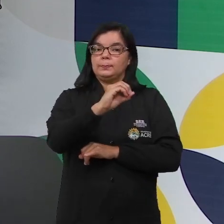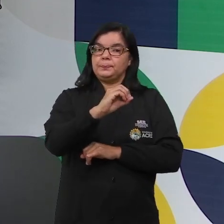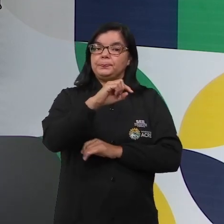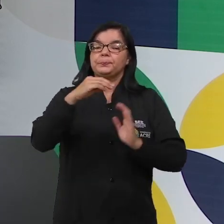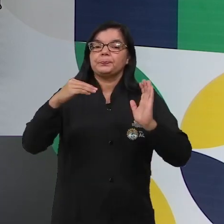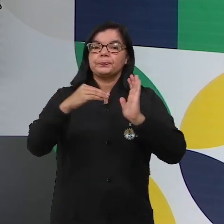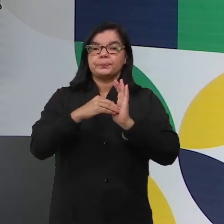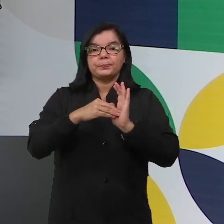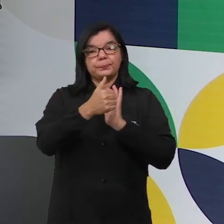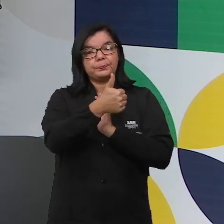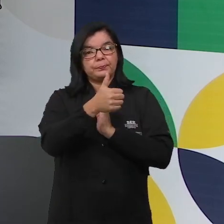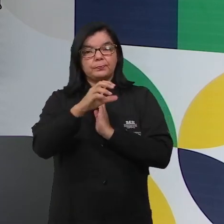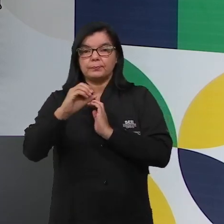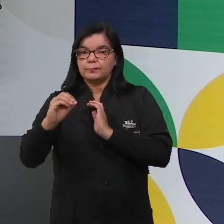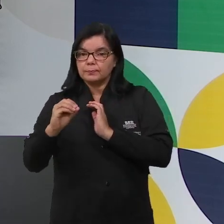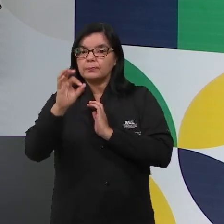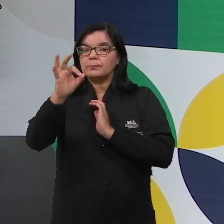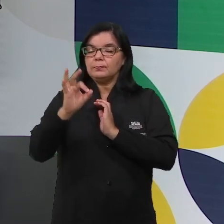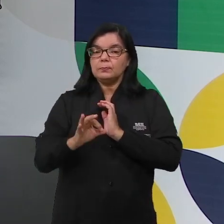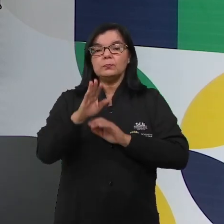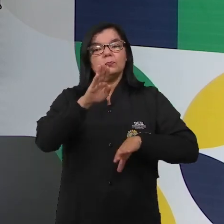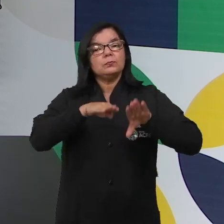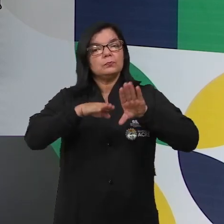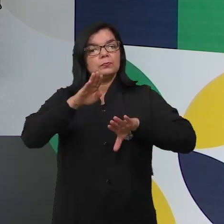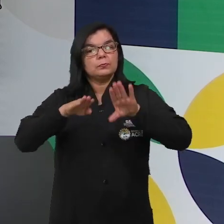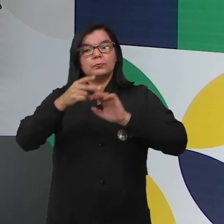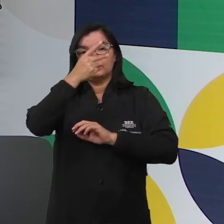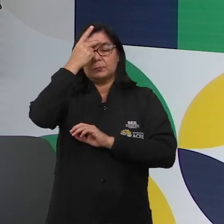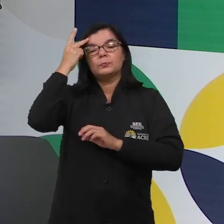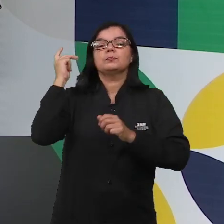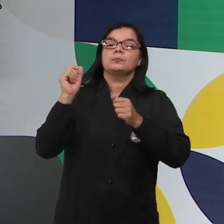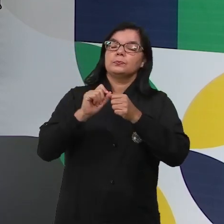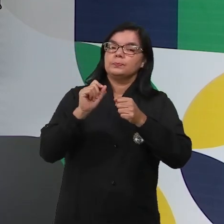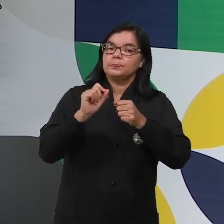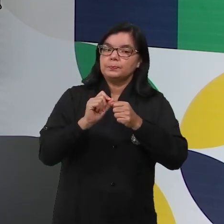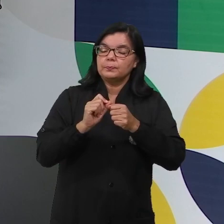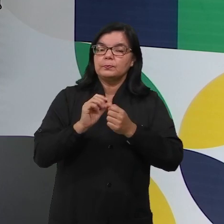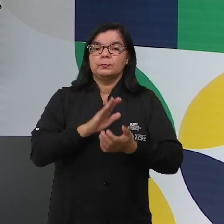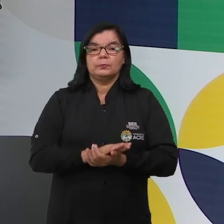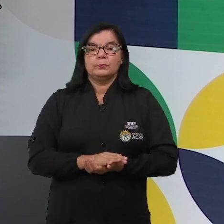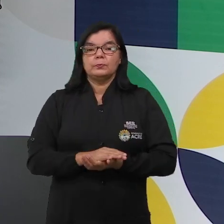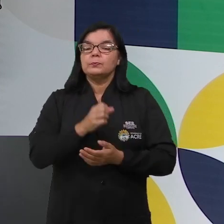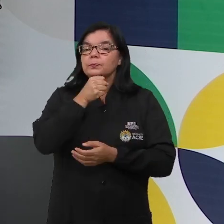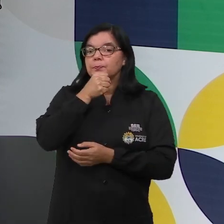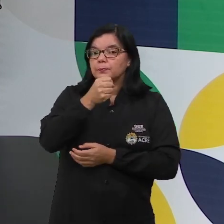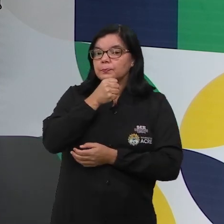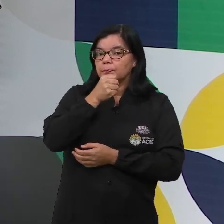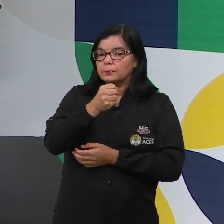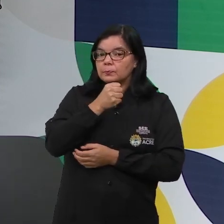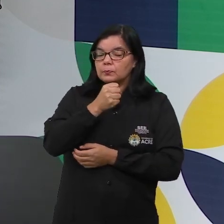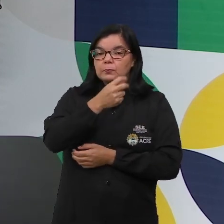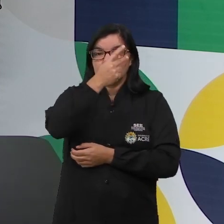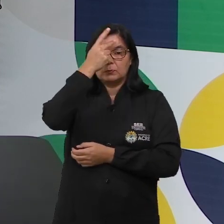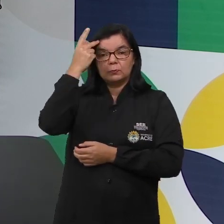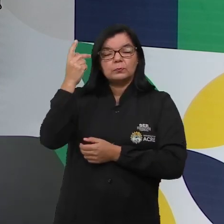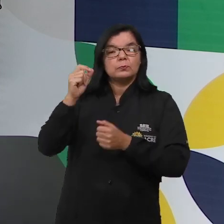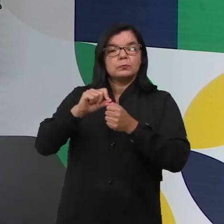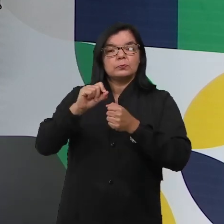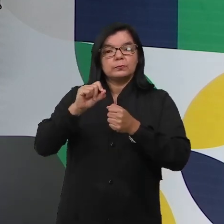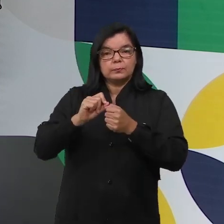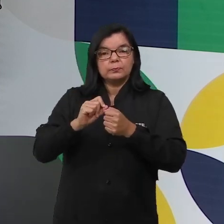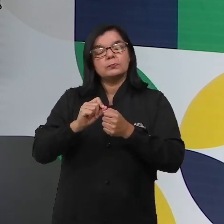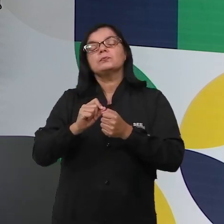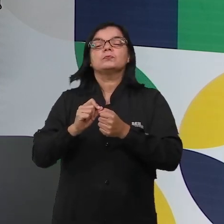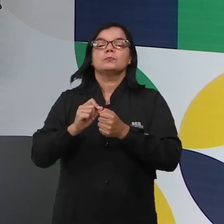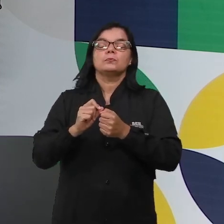0 até 100%. Então, vai muito da pessoa que produziu. No caso dessa reportagem, a pessoa que produziu